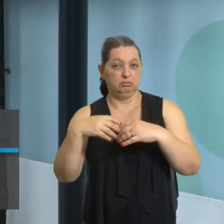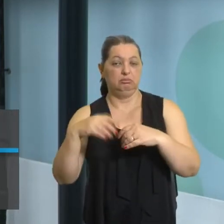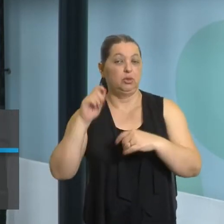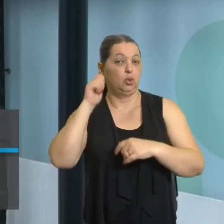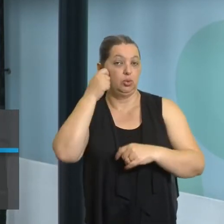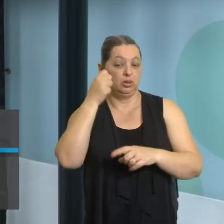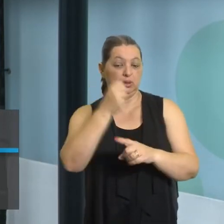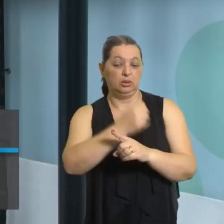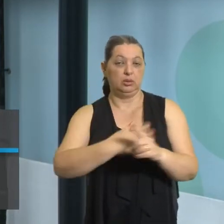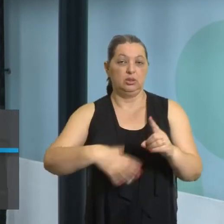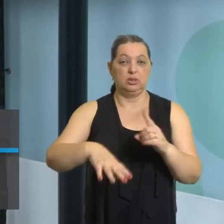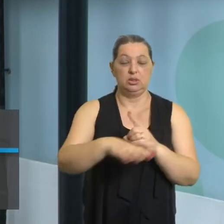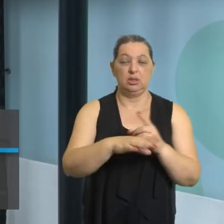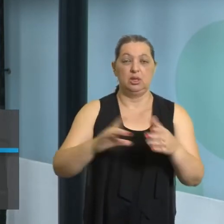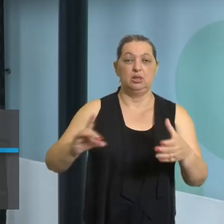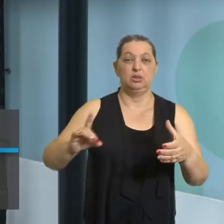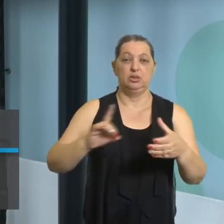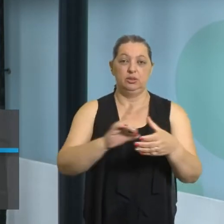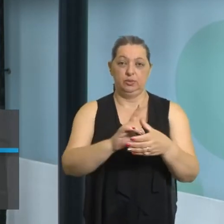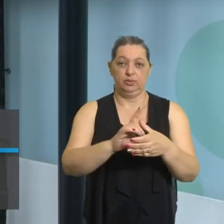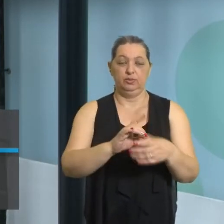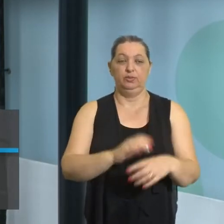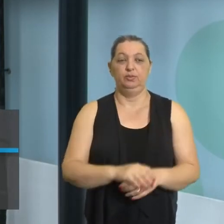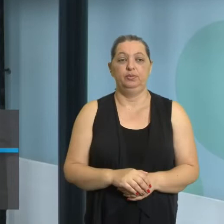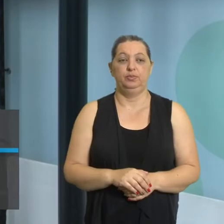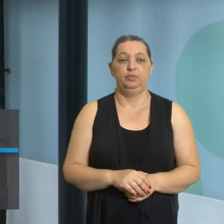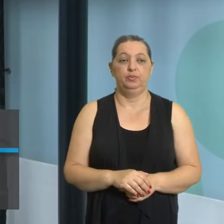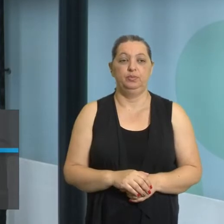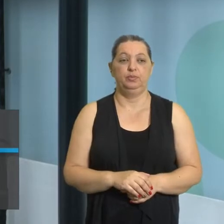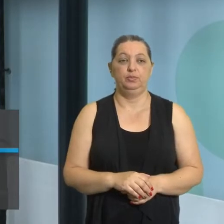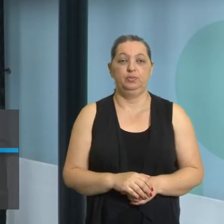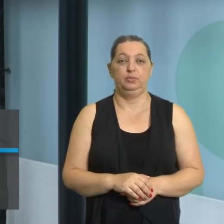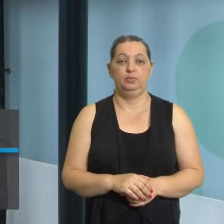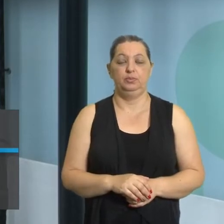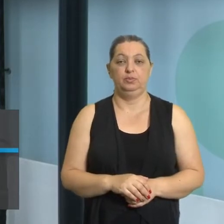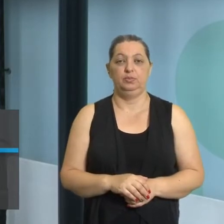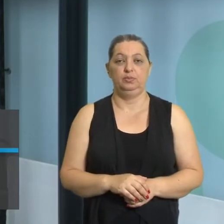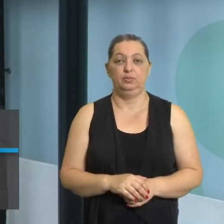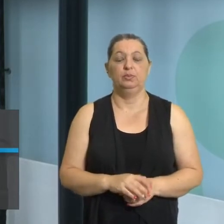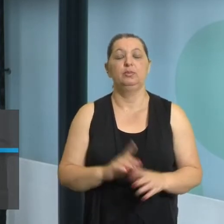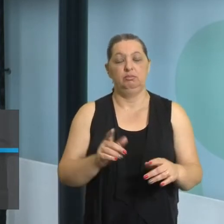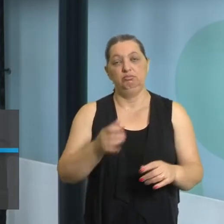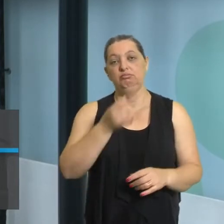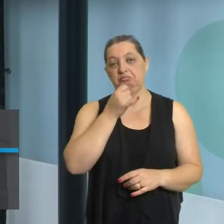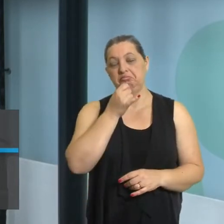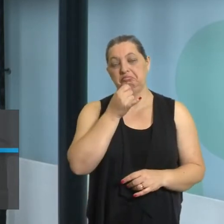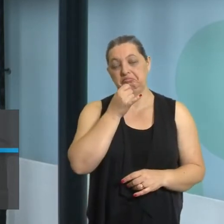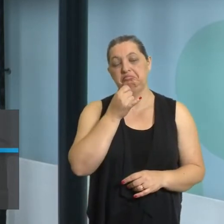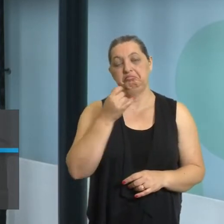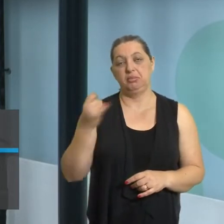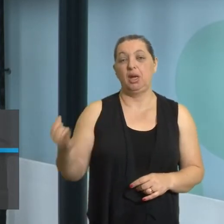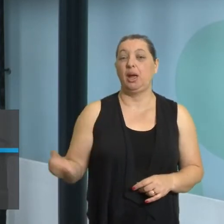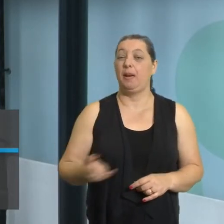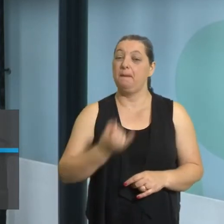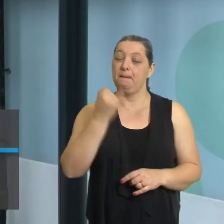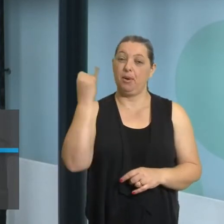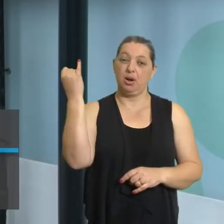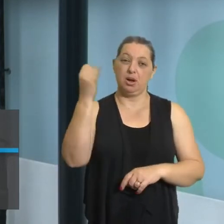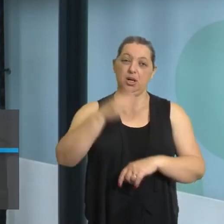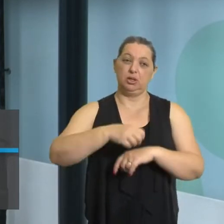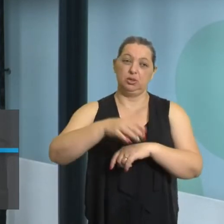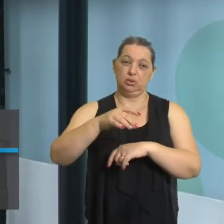negro na sociedade é um bom é um excelente comentário na verdade e